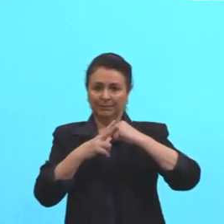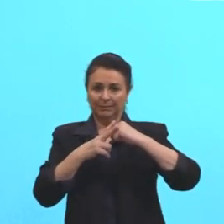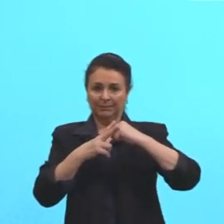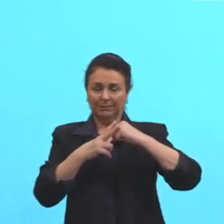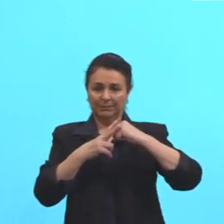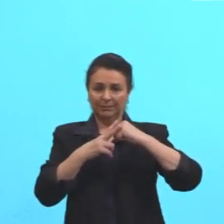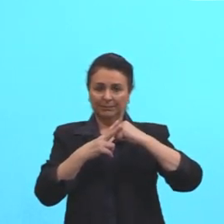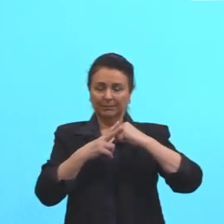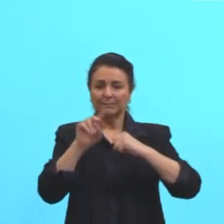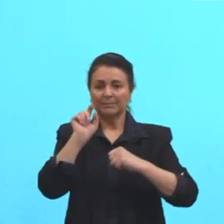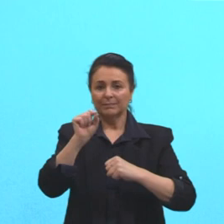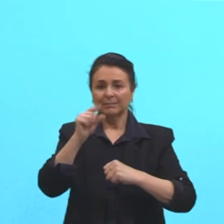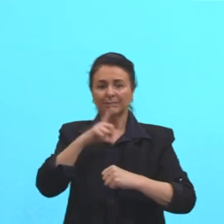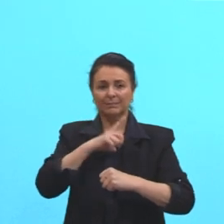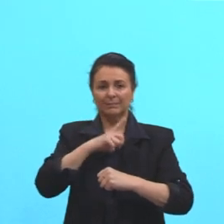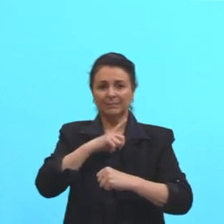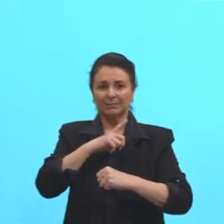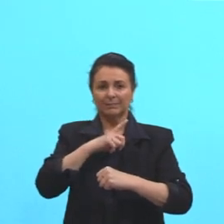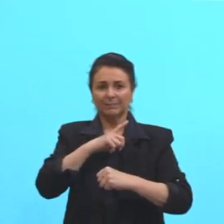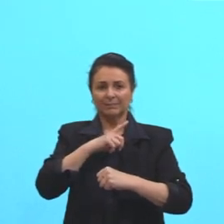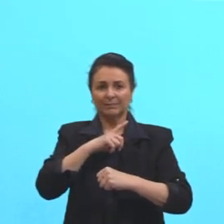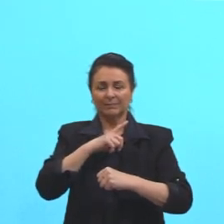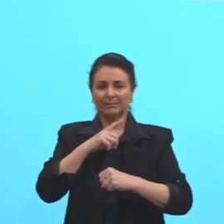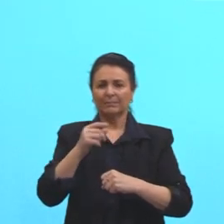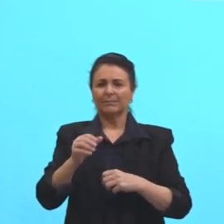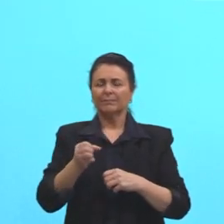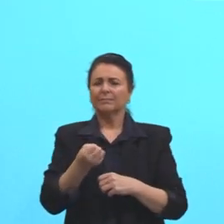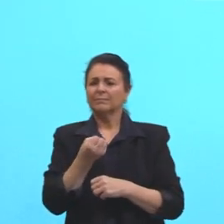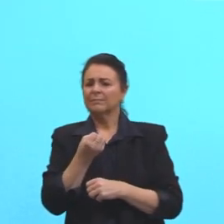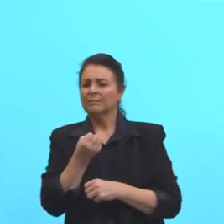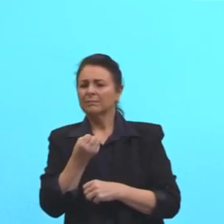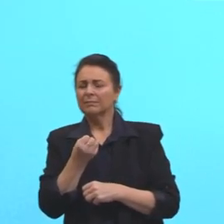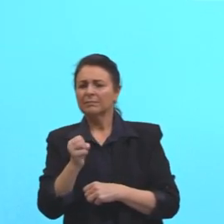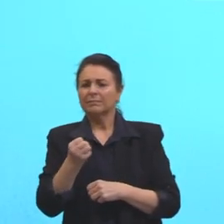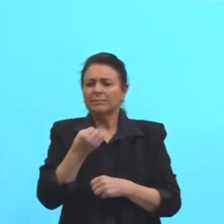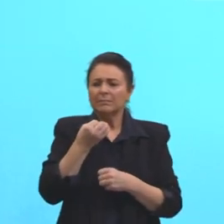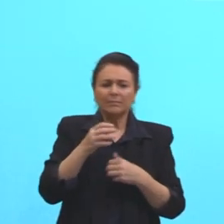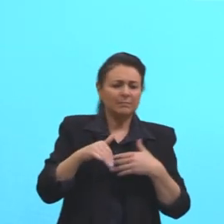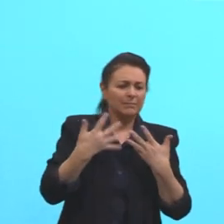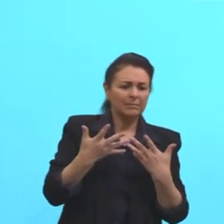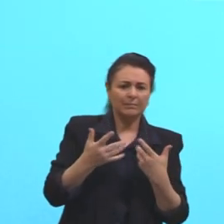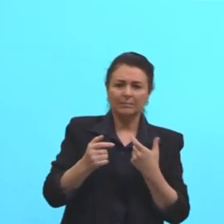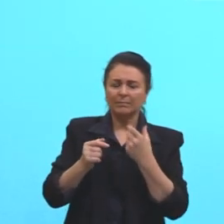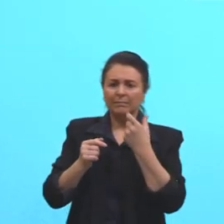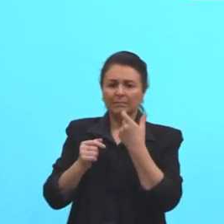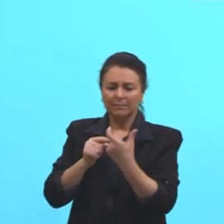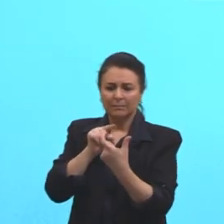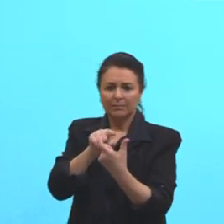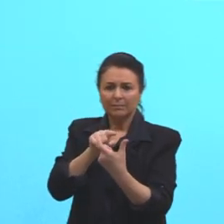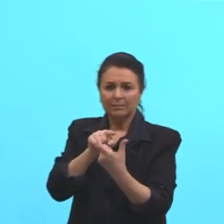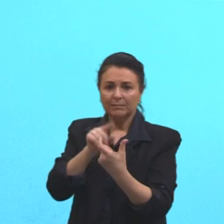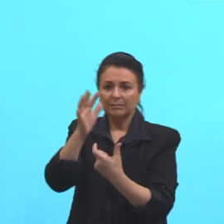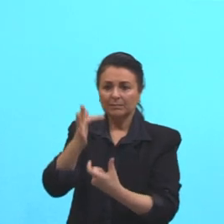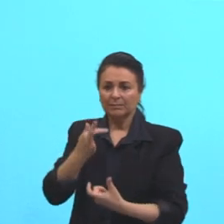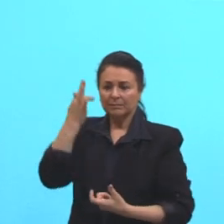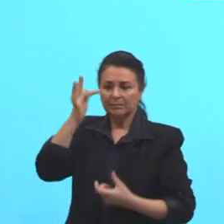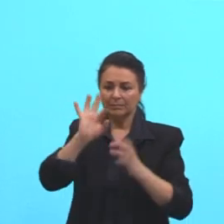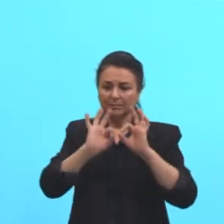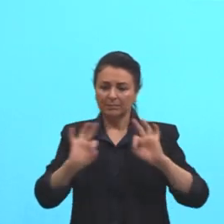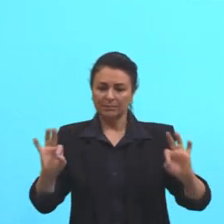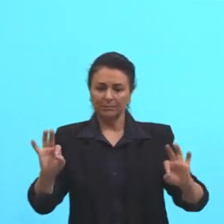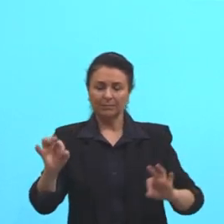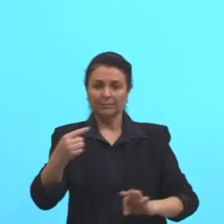tá então o que que eu tenho aqui com quais são essas palavras no futuro simples Eu tenho um